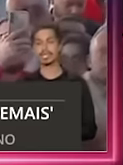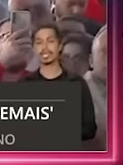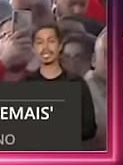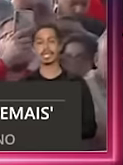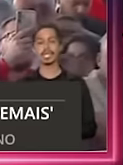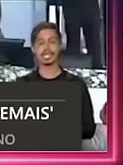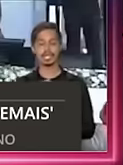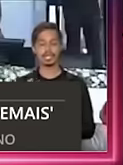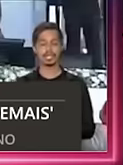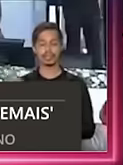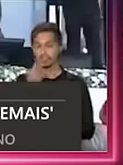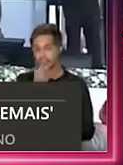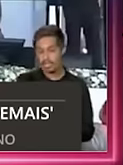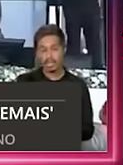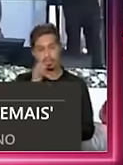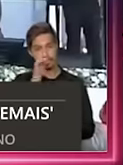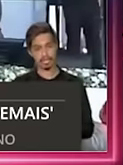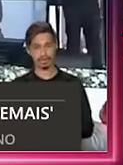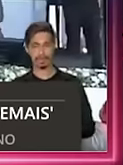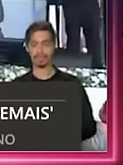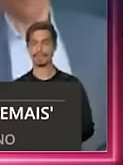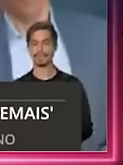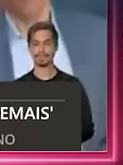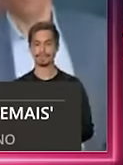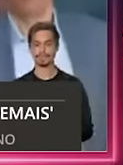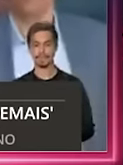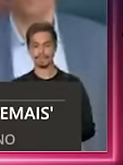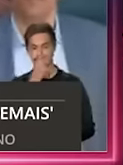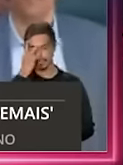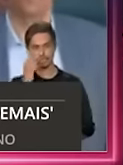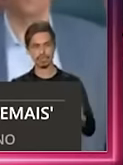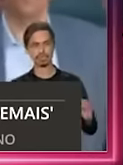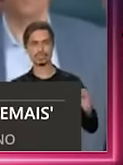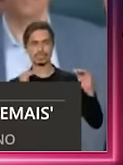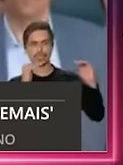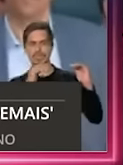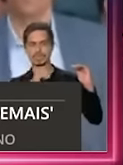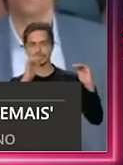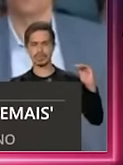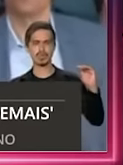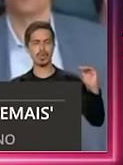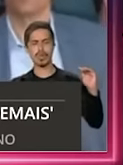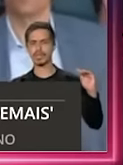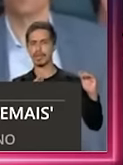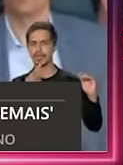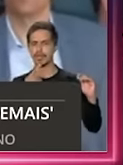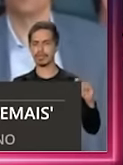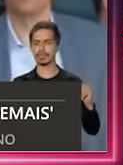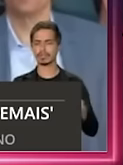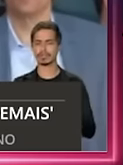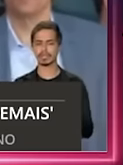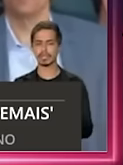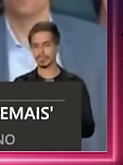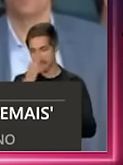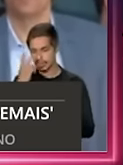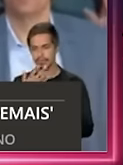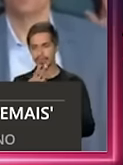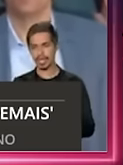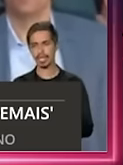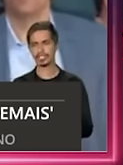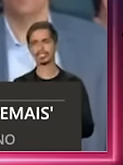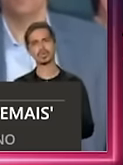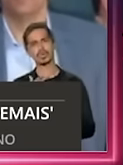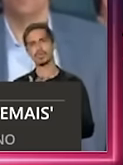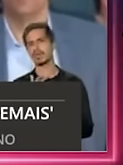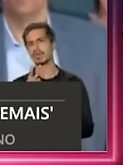visitar o Brasil. Tem gente da elite brasileira que não gosta que eu falo isso. Tem gente que fala: gente, não